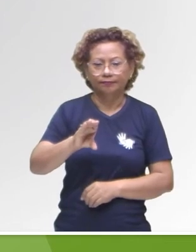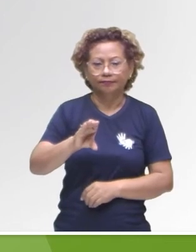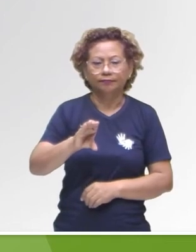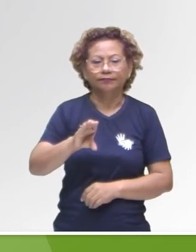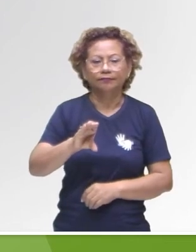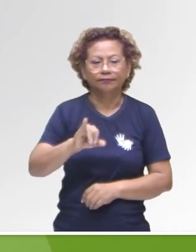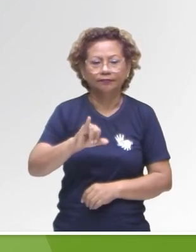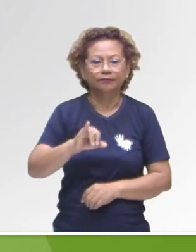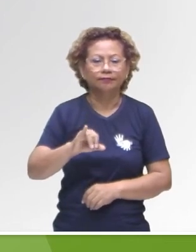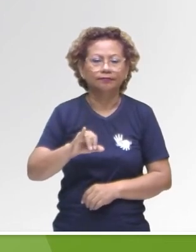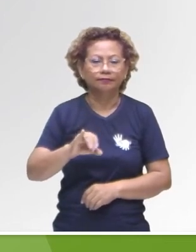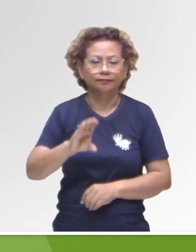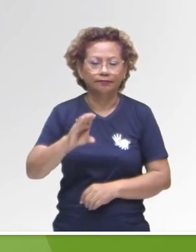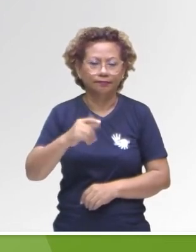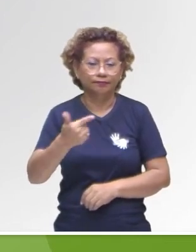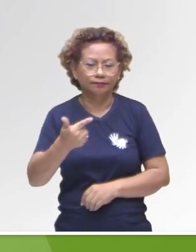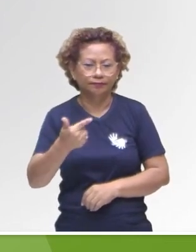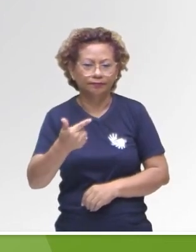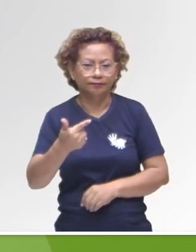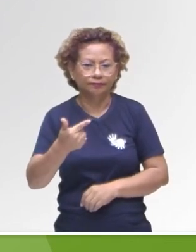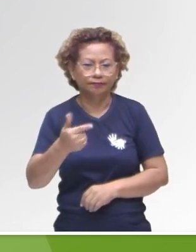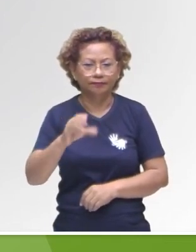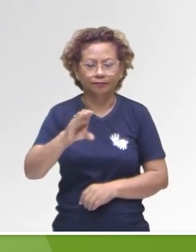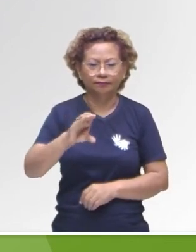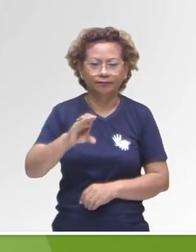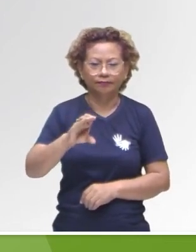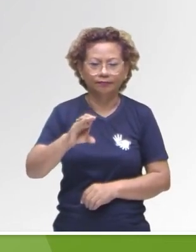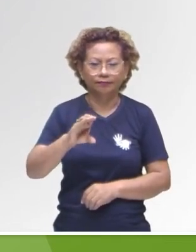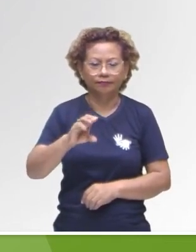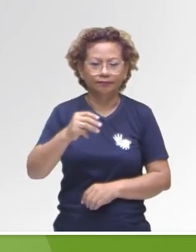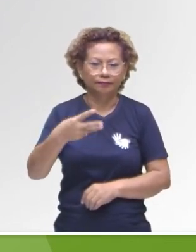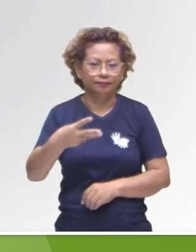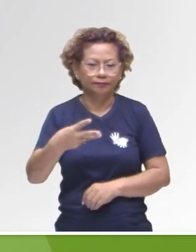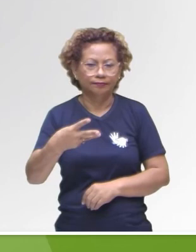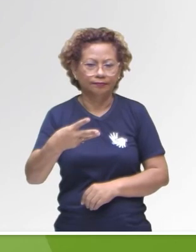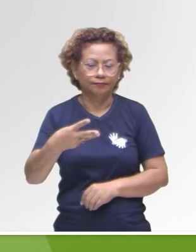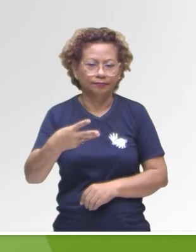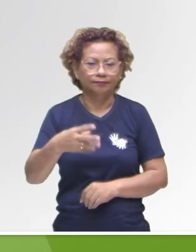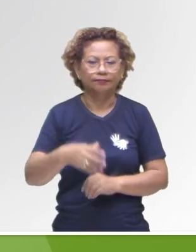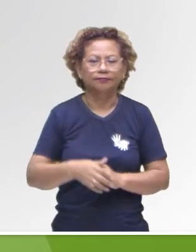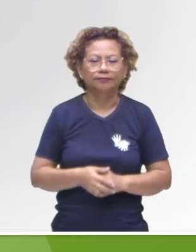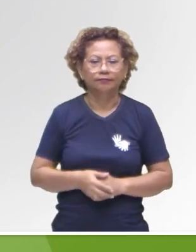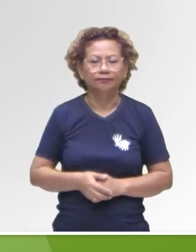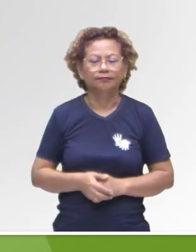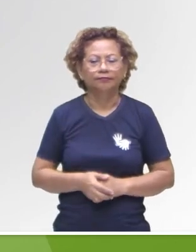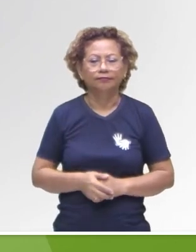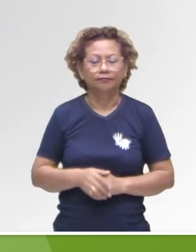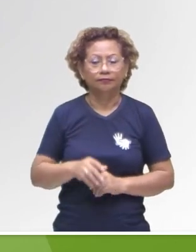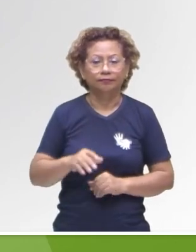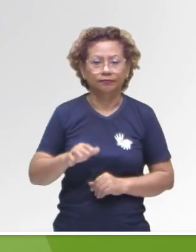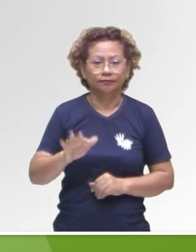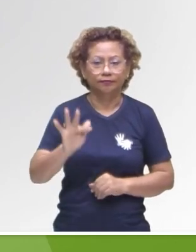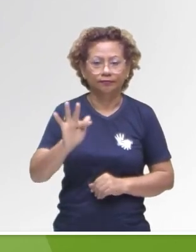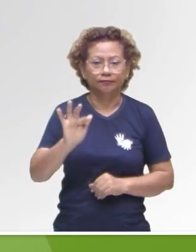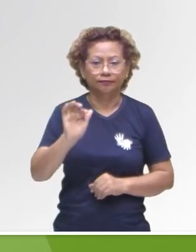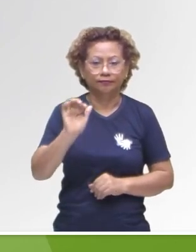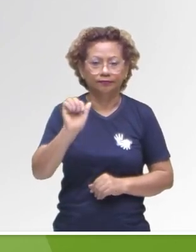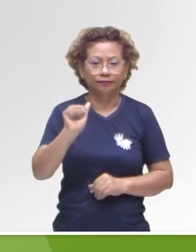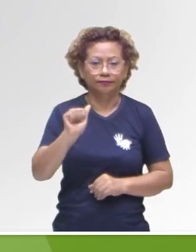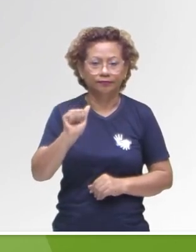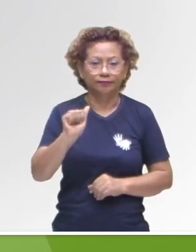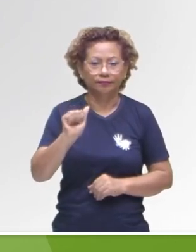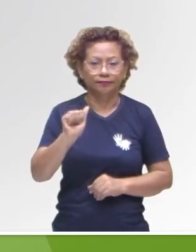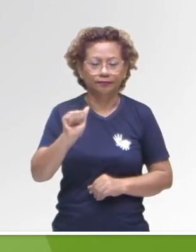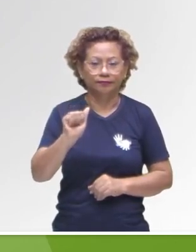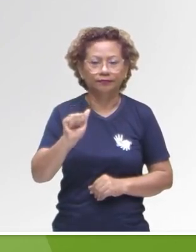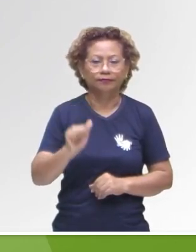6 microfarad, o C3 vale 12 microfarad, e esse farad aí é a unidade da capacitância,